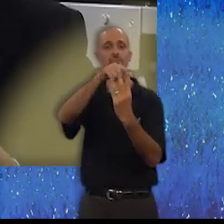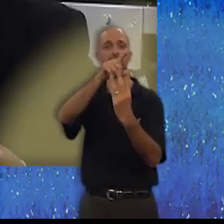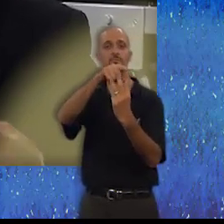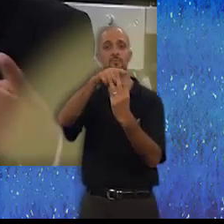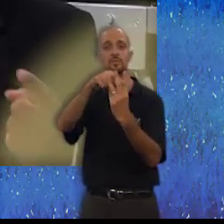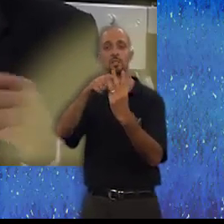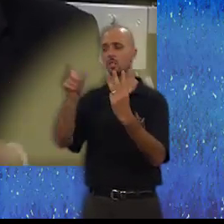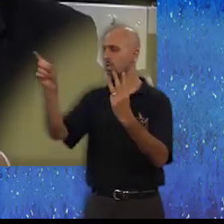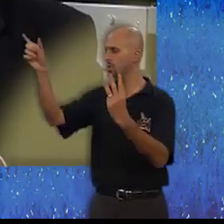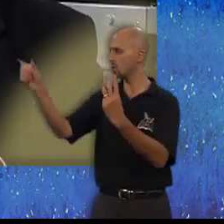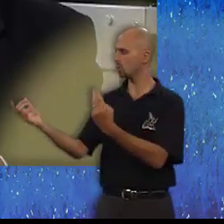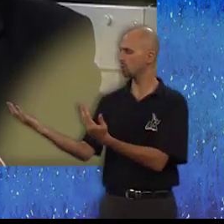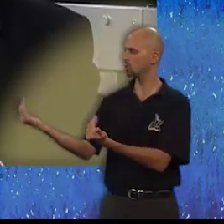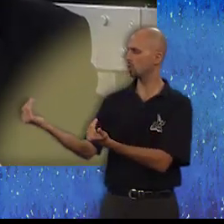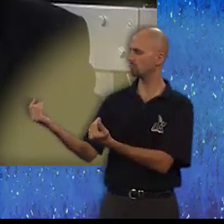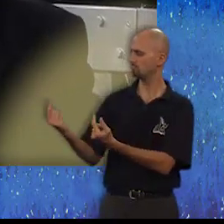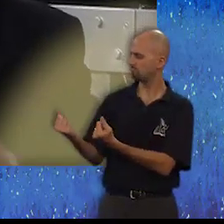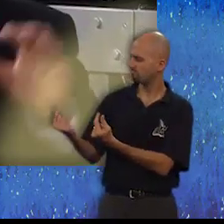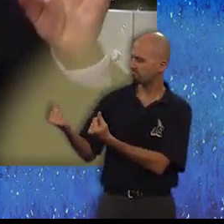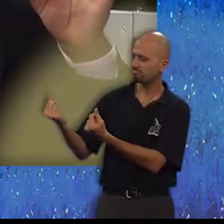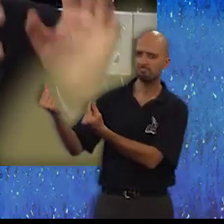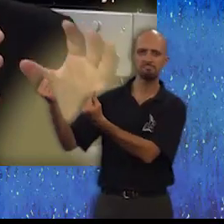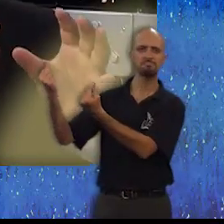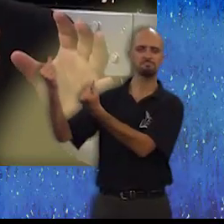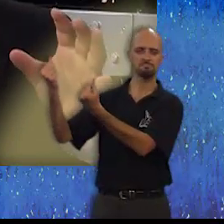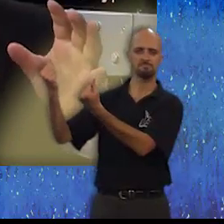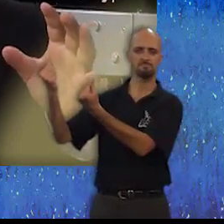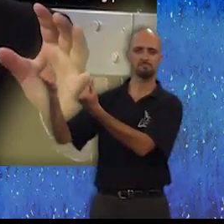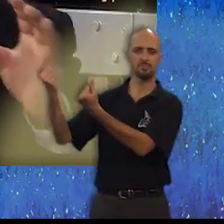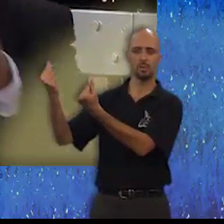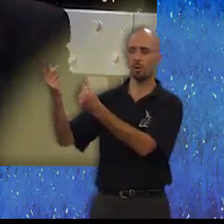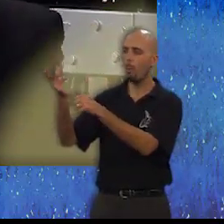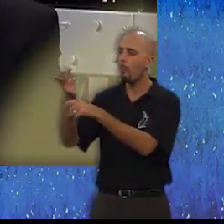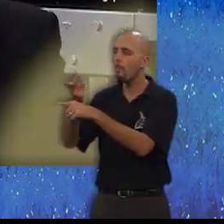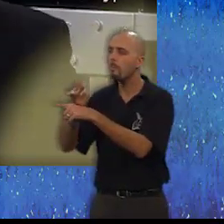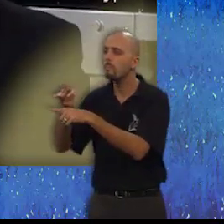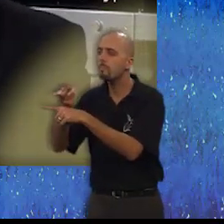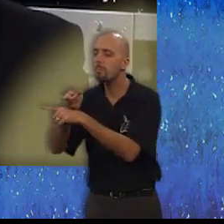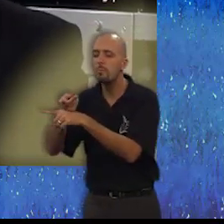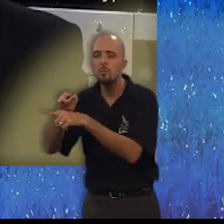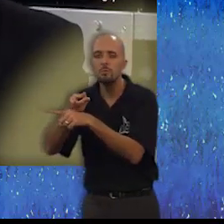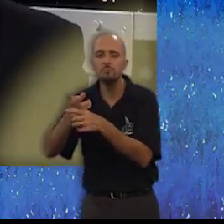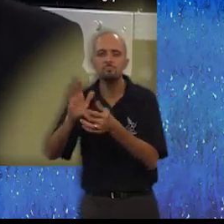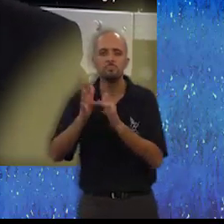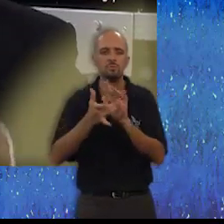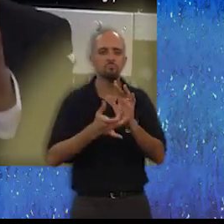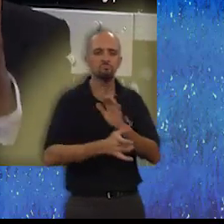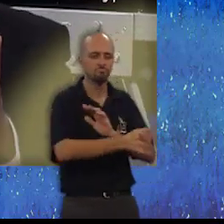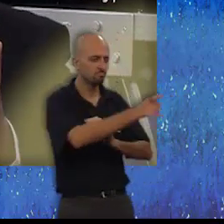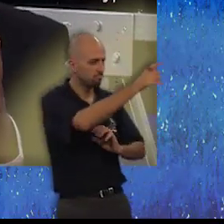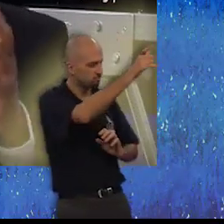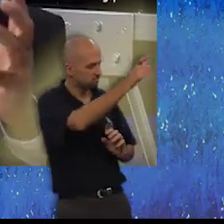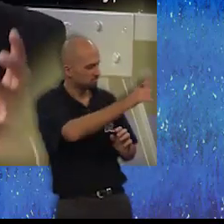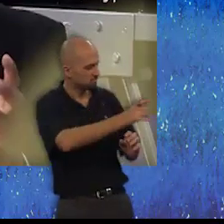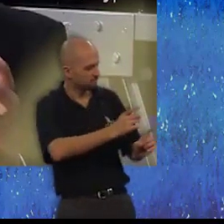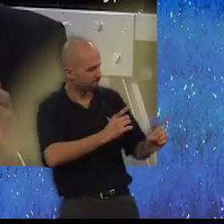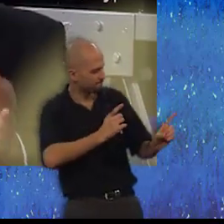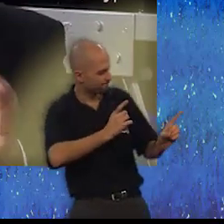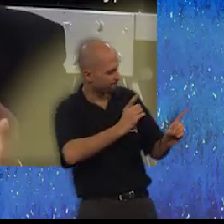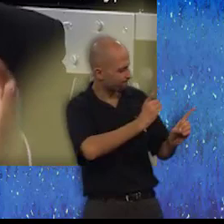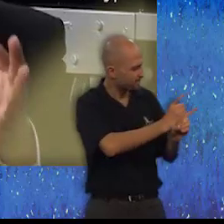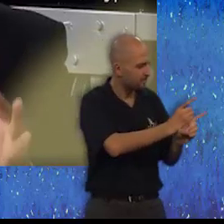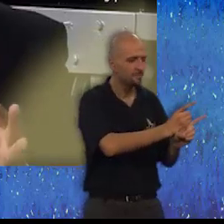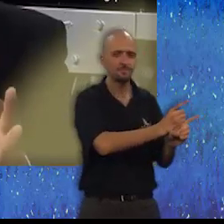primeira, um jovem rico. Fez a coisa certa, procurou Jesus. Quando Jesus o atendeu